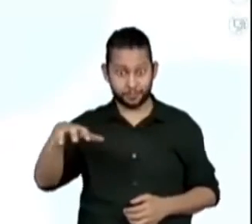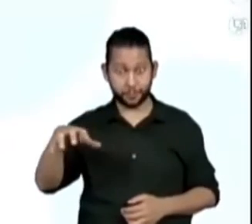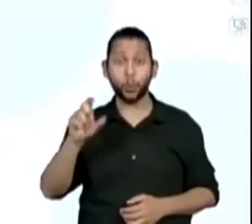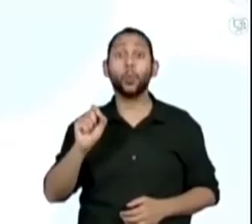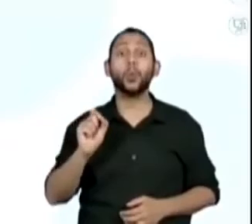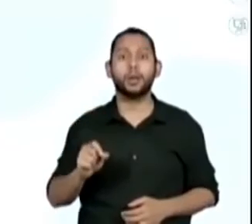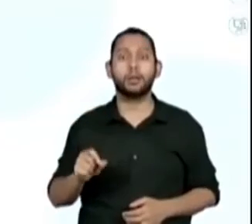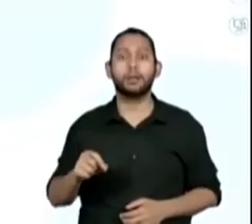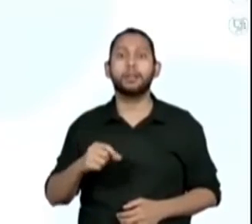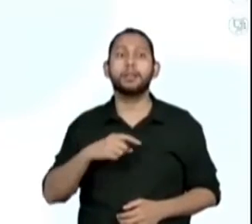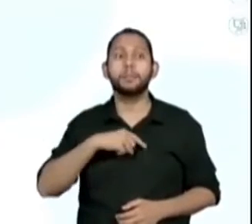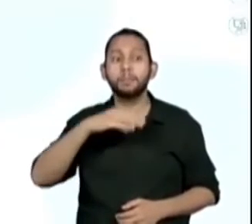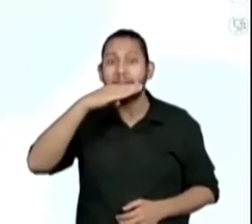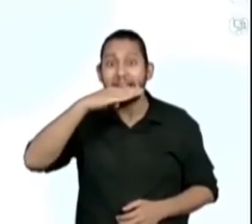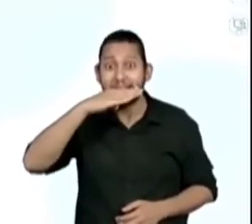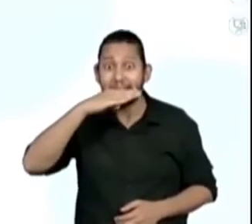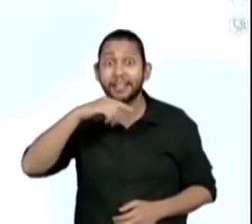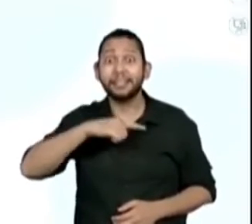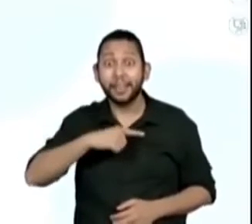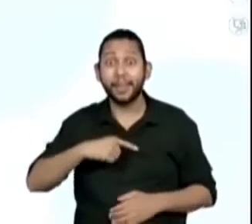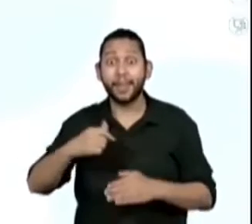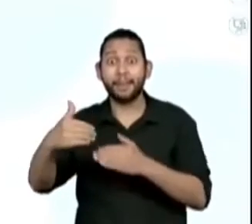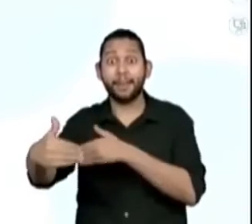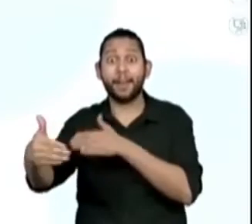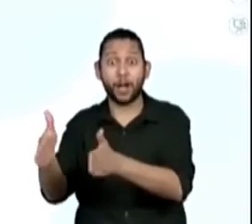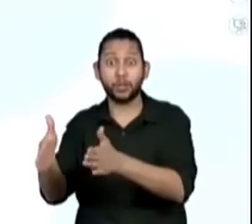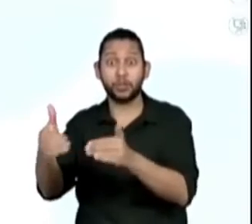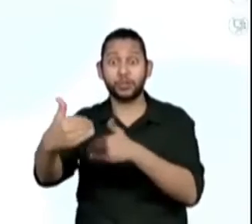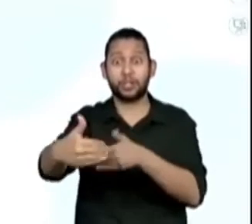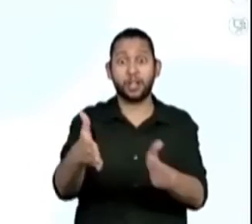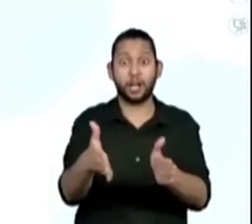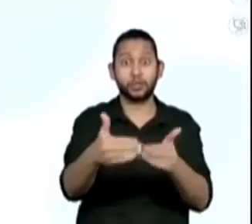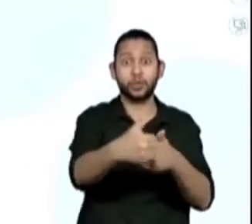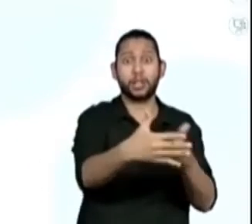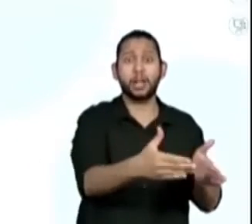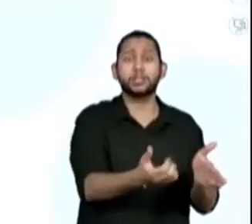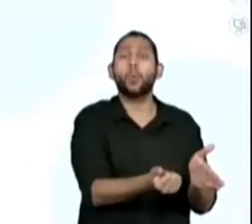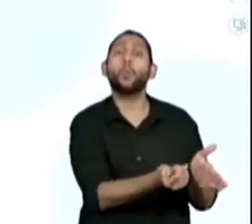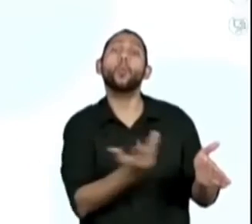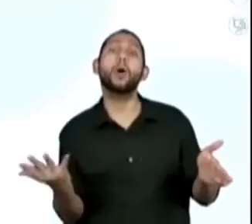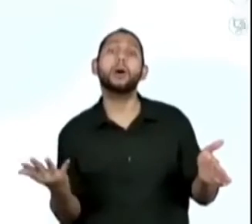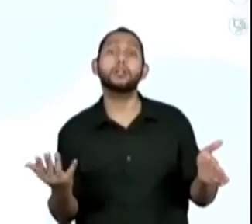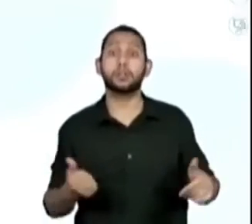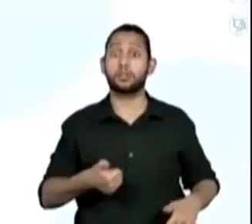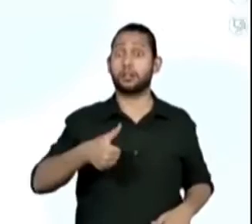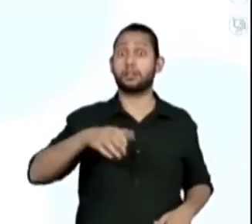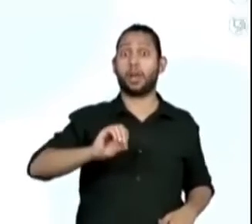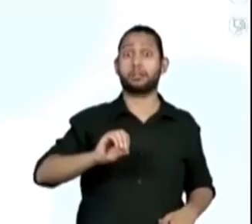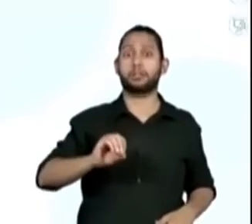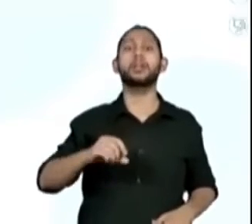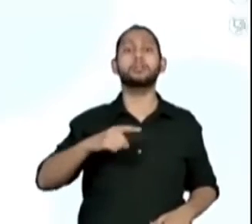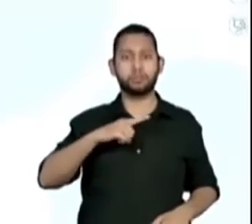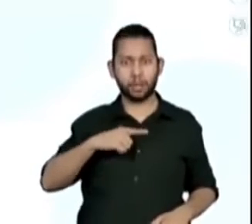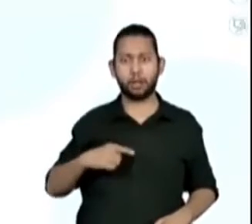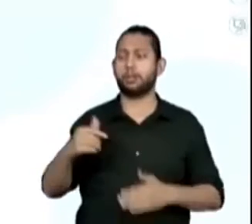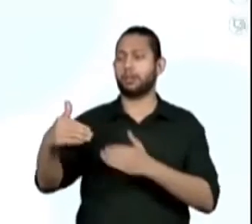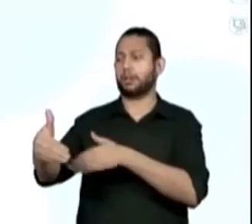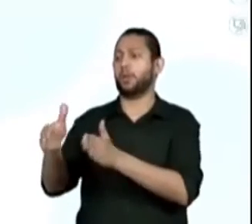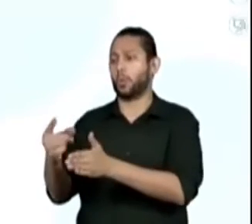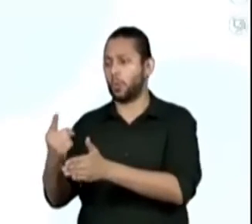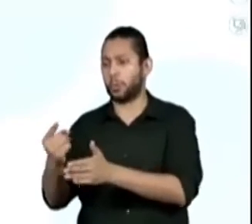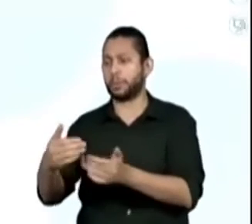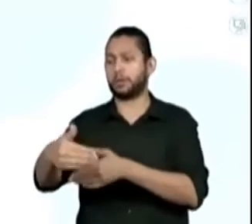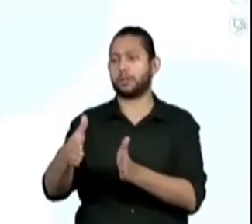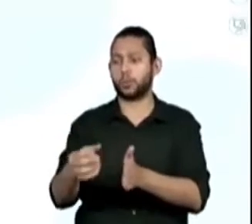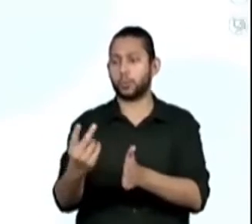10 pequenas caixas. Na realidade, essa é a única informação super importante que eu tenho no texto. E aí